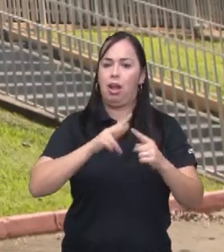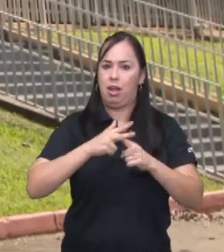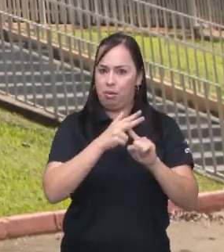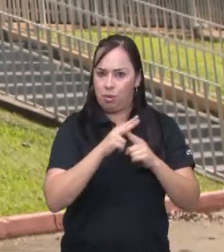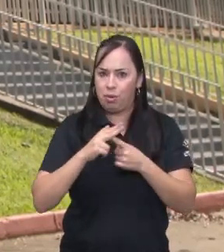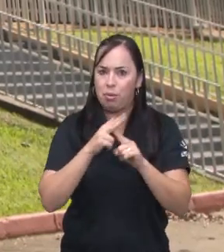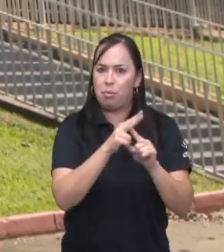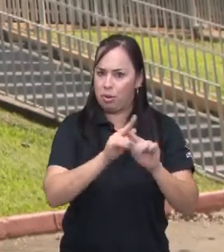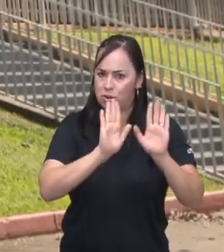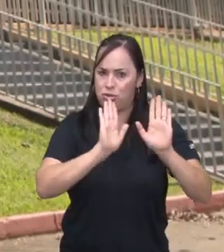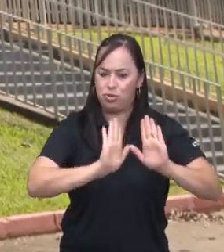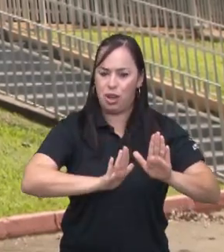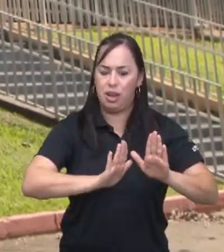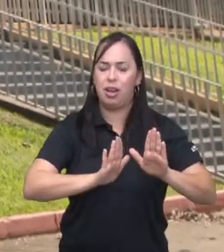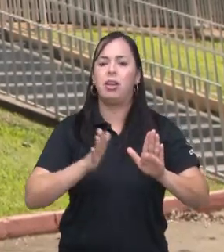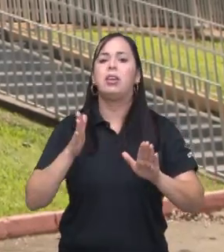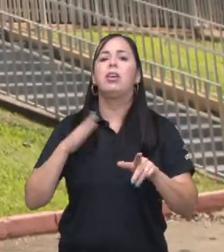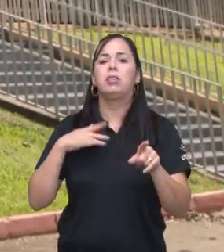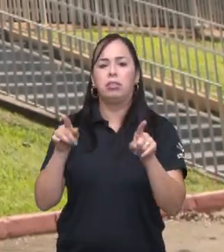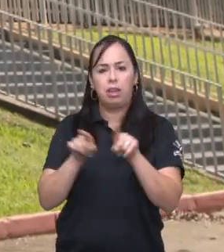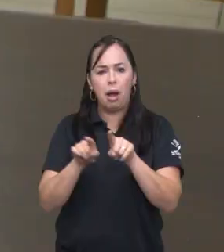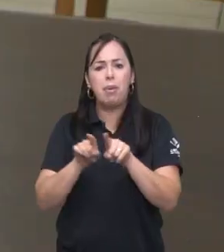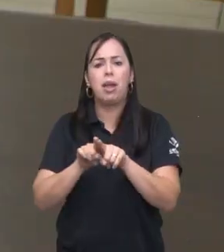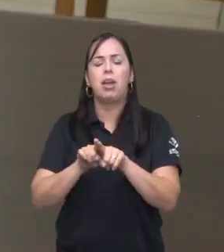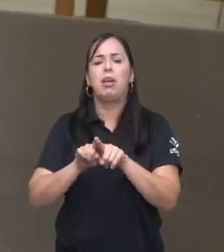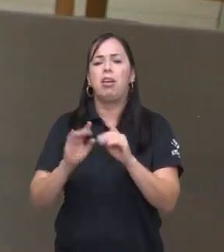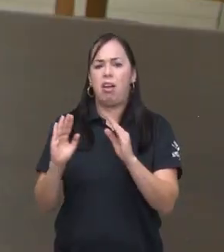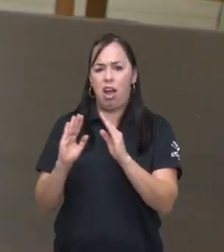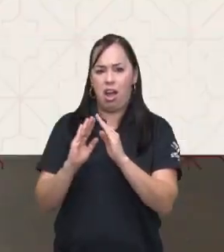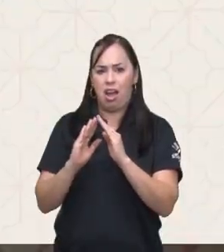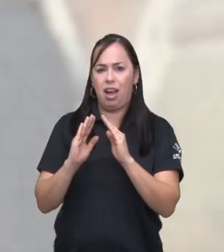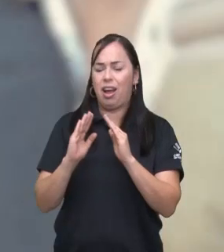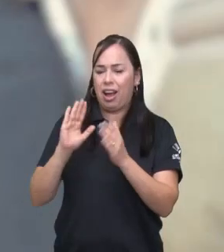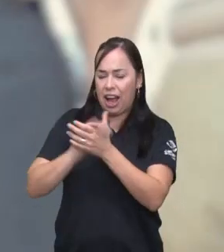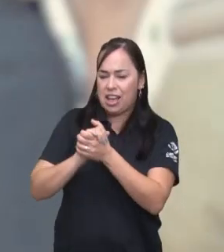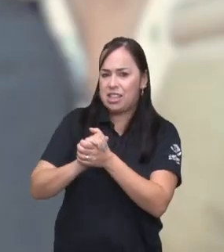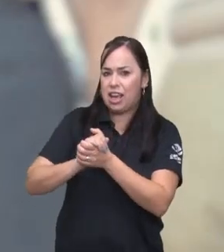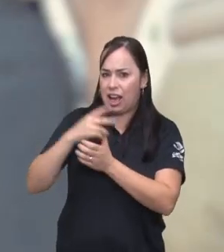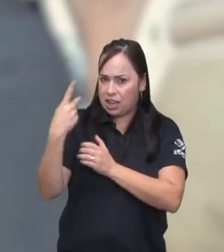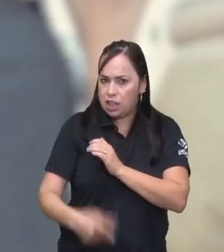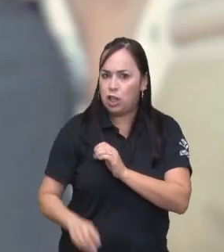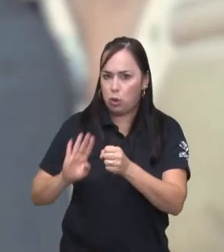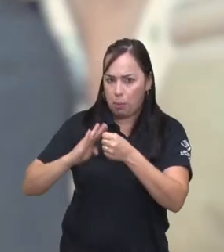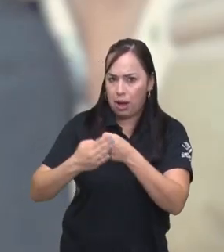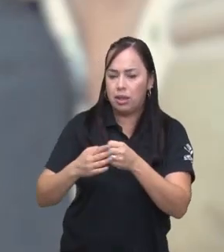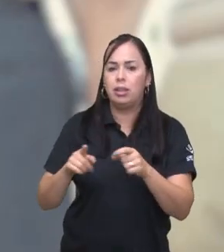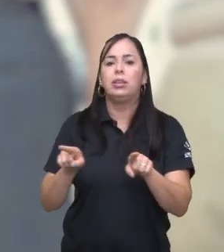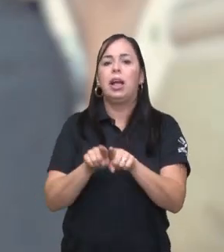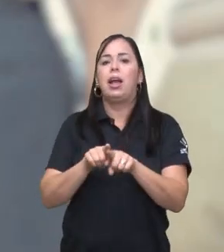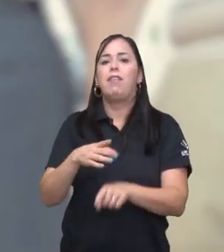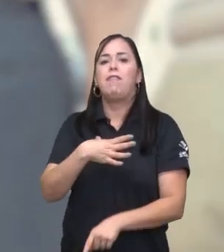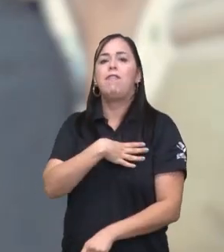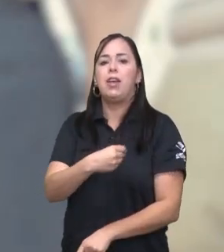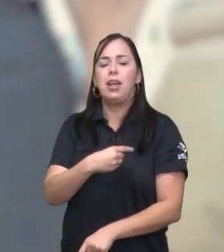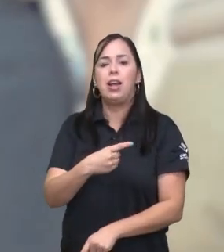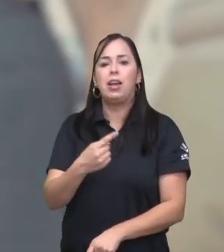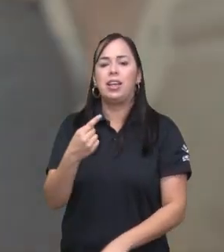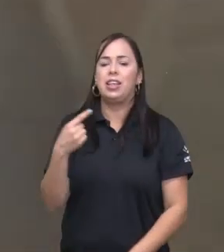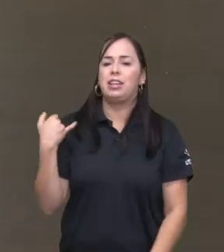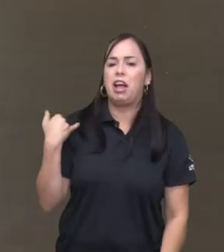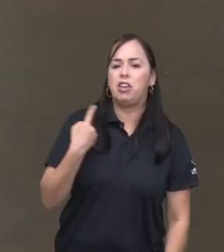aqui no bairro, fiz questão de que fosse aqui, né? A gente se casou, teve uma filha, né? Eu tenho uma menina de 21 anos, a Gabriele.